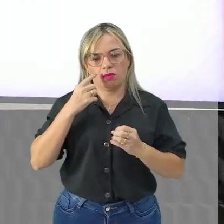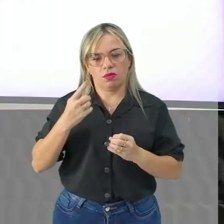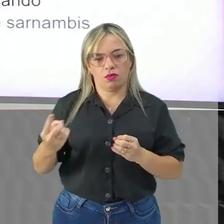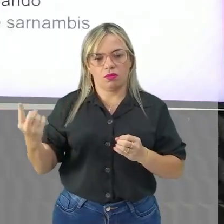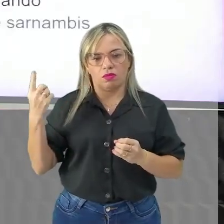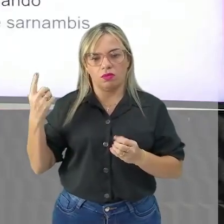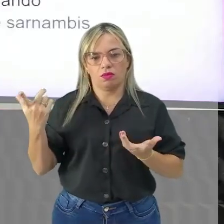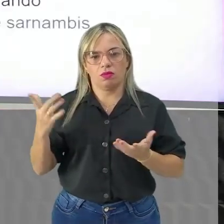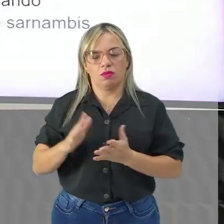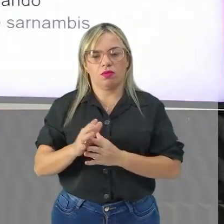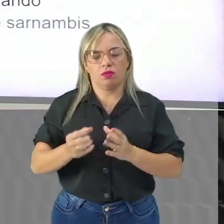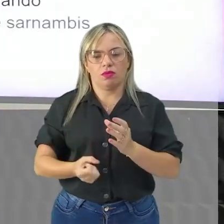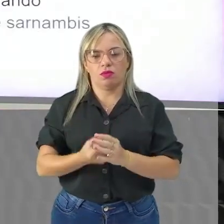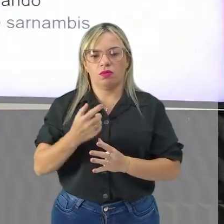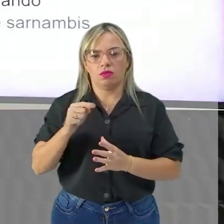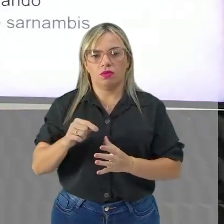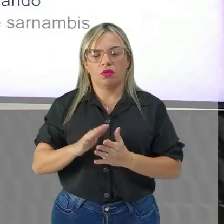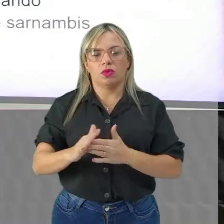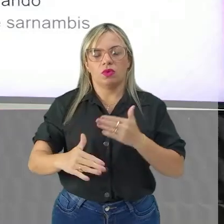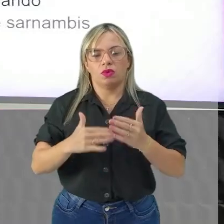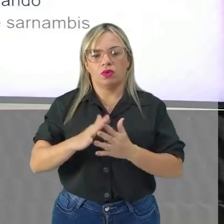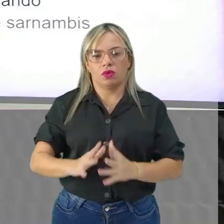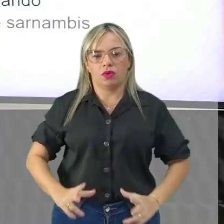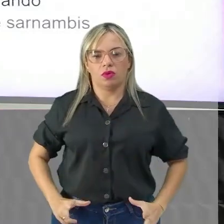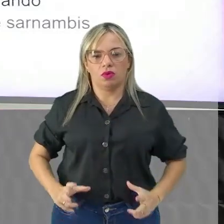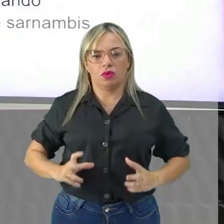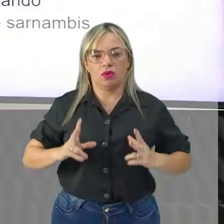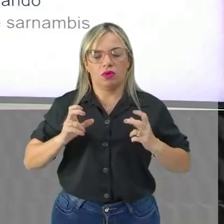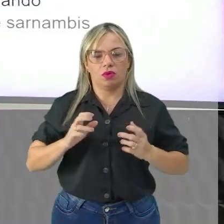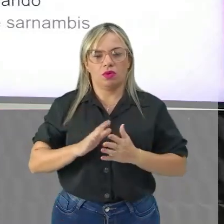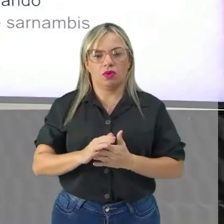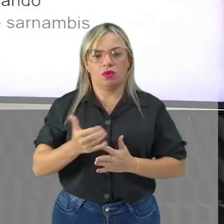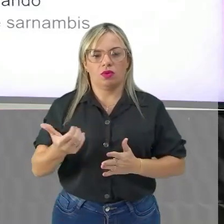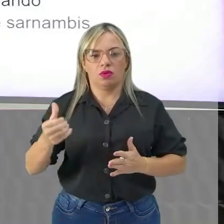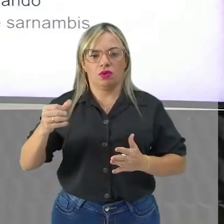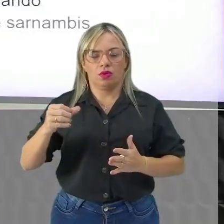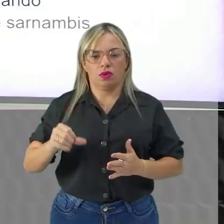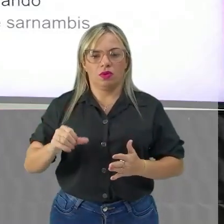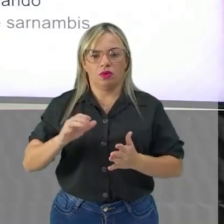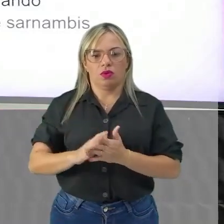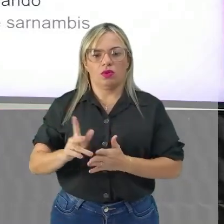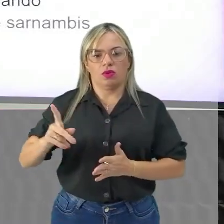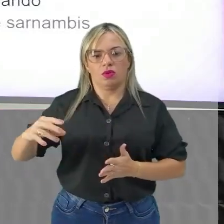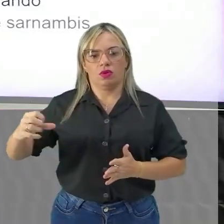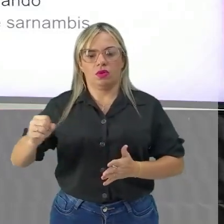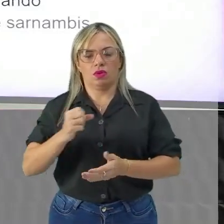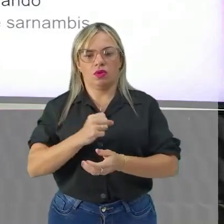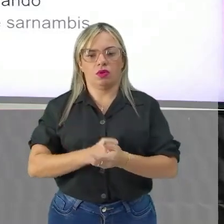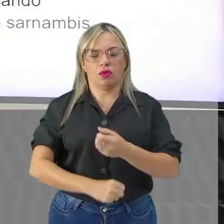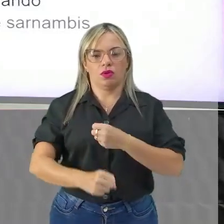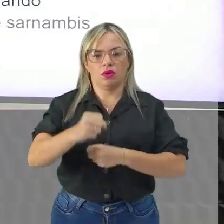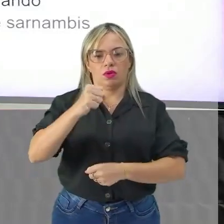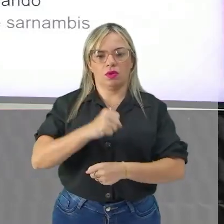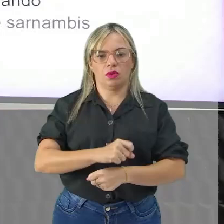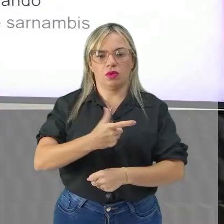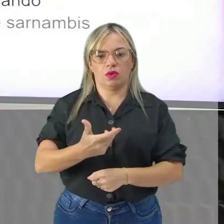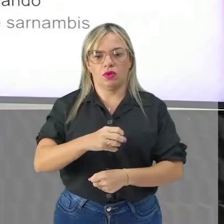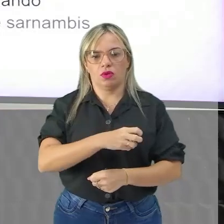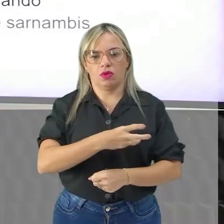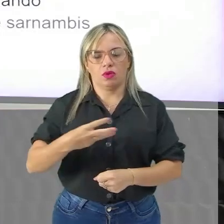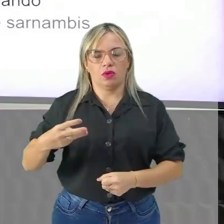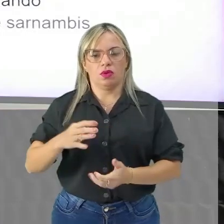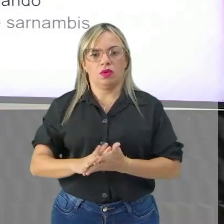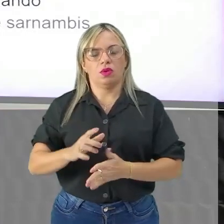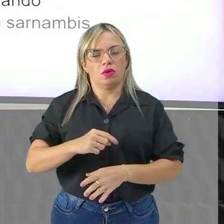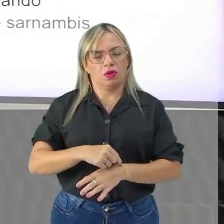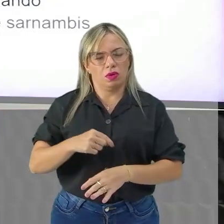cânceres. Questão 19, PAIS 2023, então a gente voltou aqui para o mais pertinho aqui no